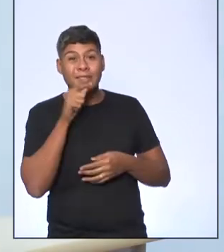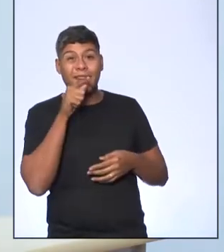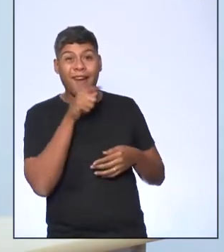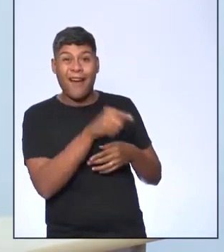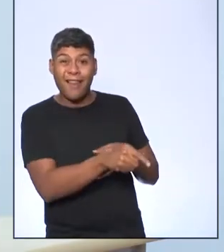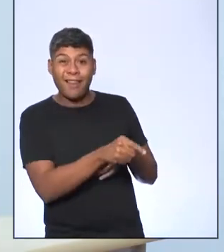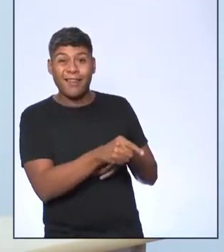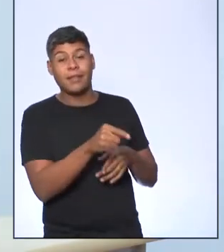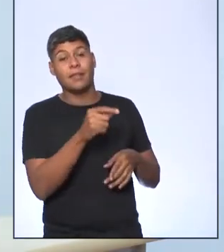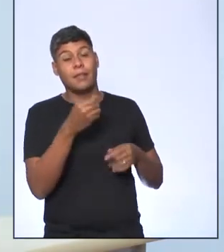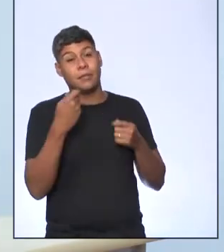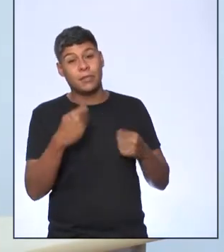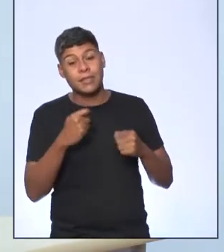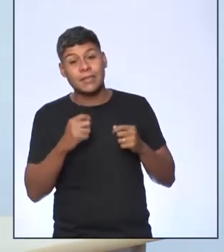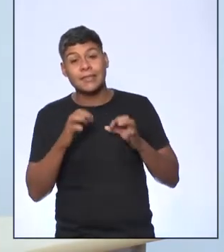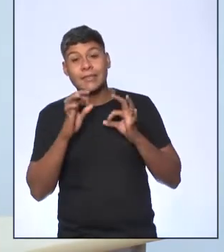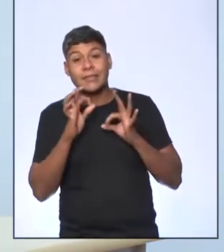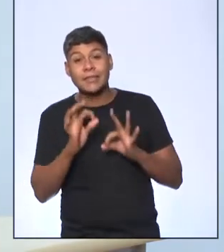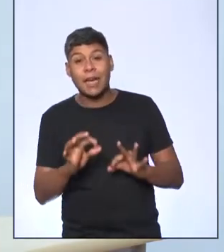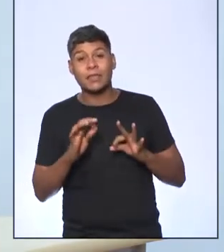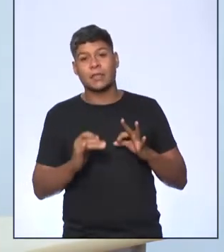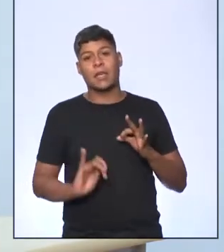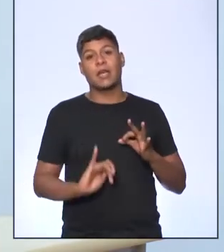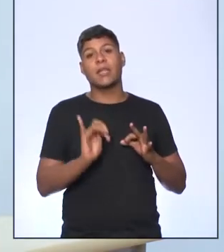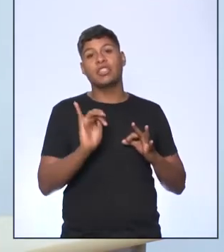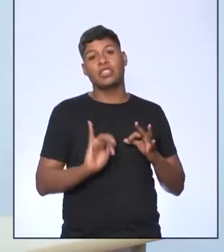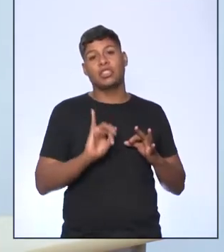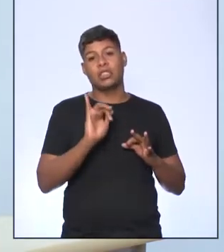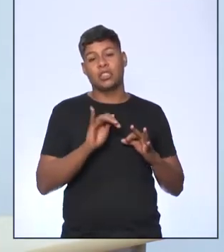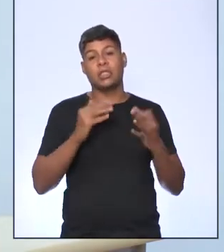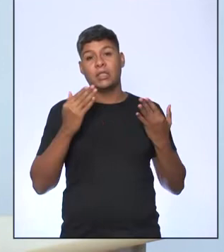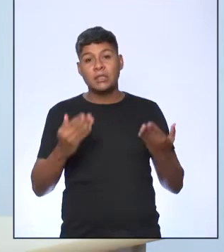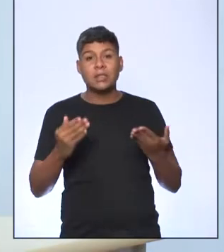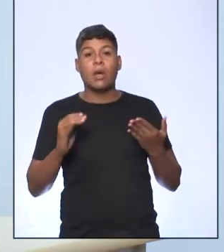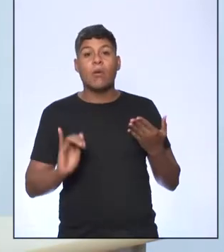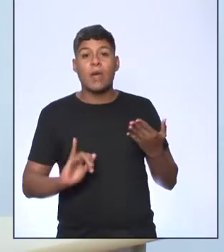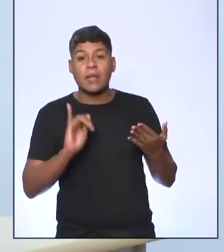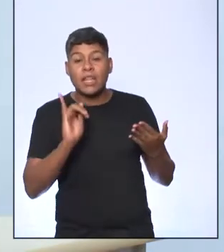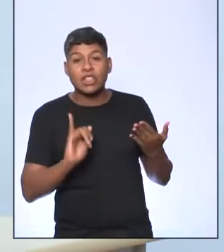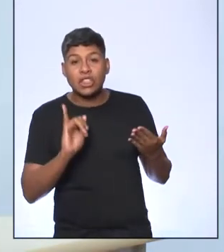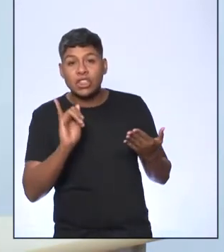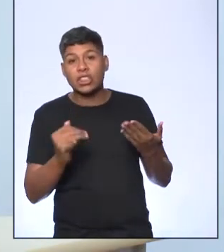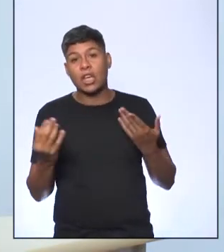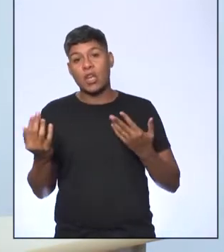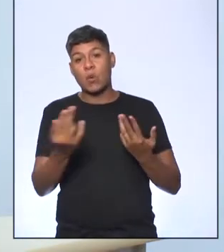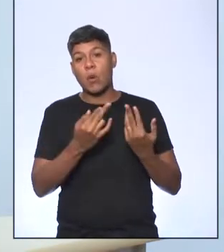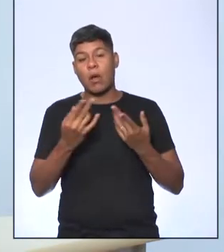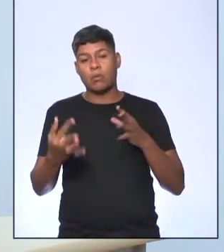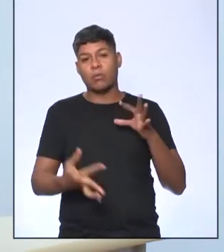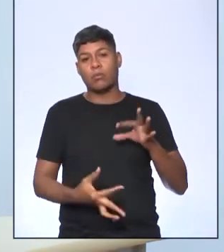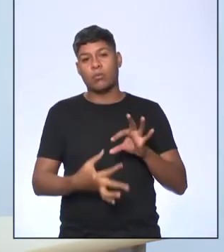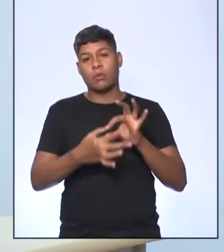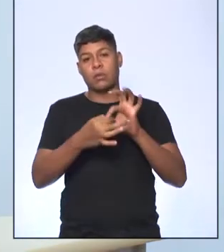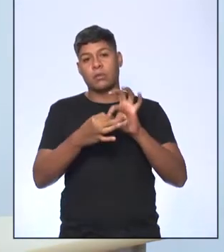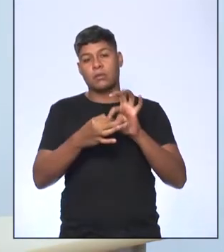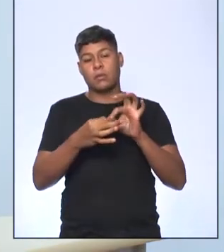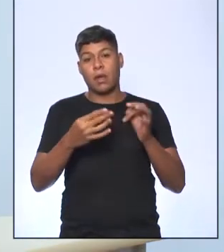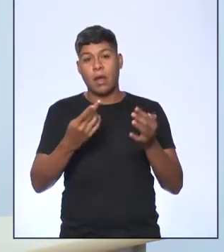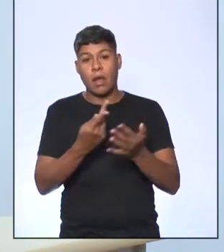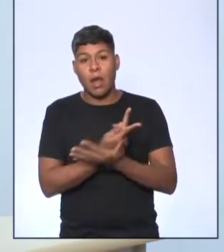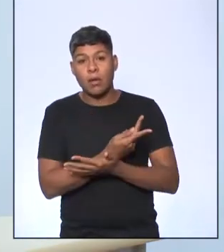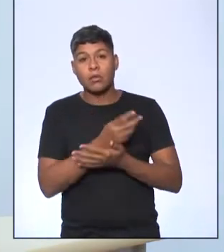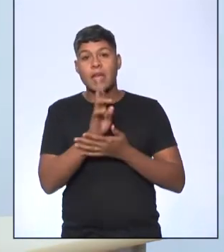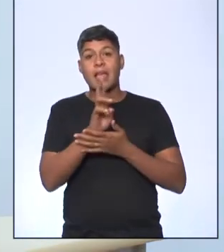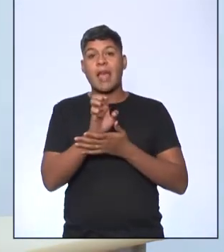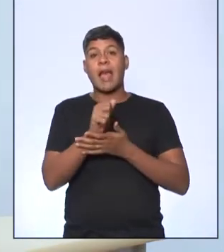Ela vai ter que exercer uma certa energia. Então, essa energia aí é igual na ligação. Quando acontece a